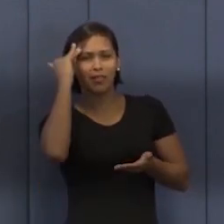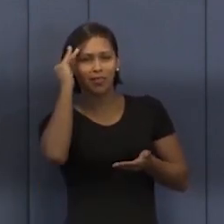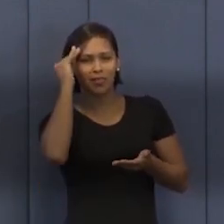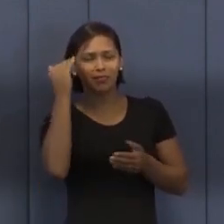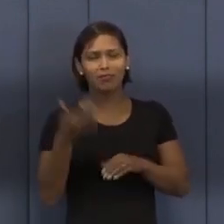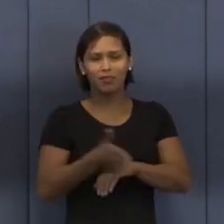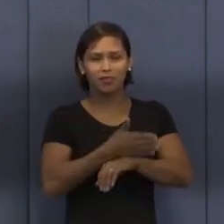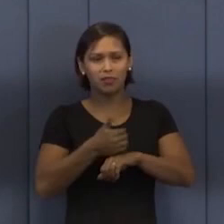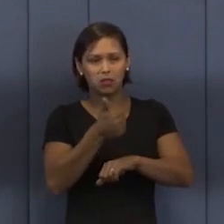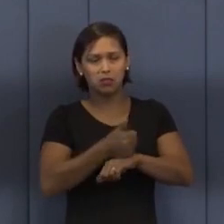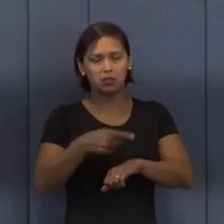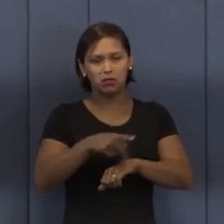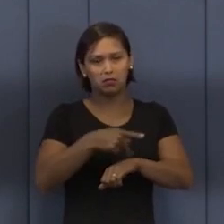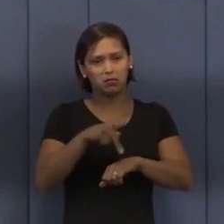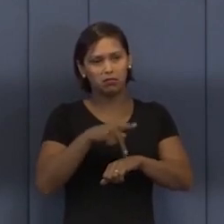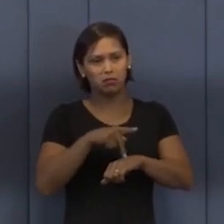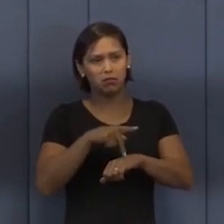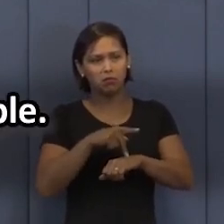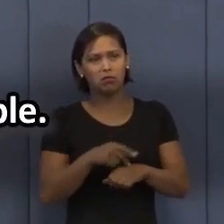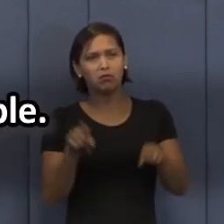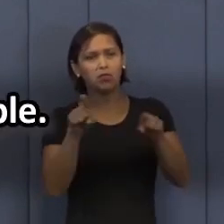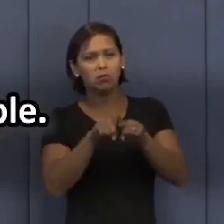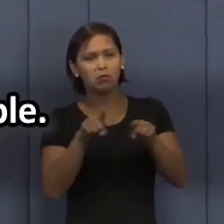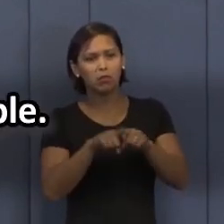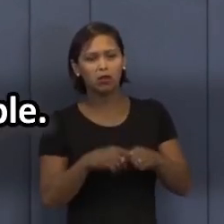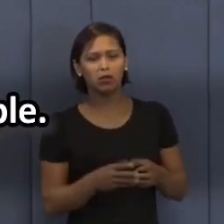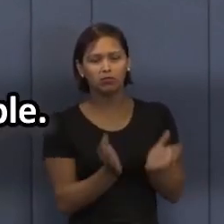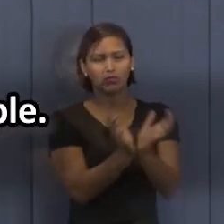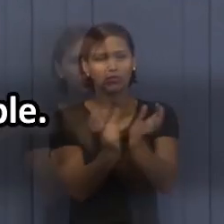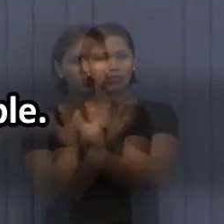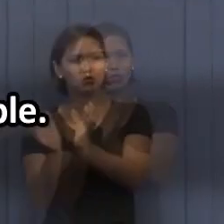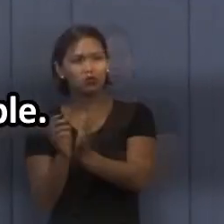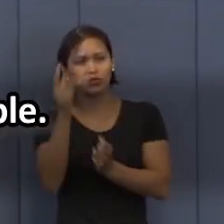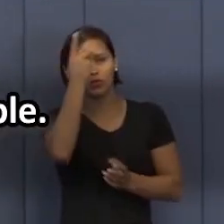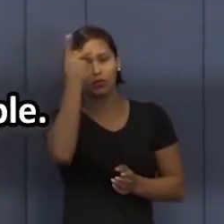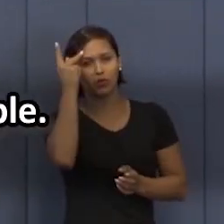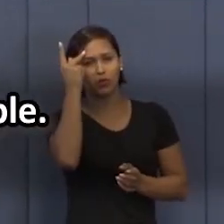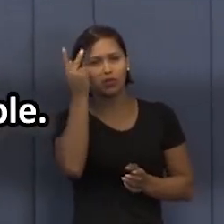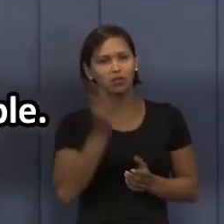para designar o conceito de nação, ao mesmo tempo o conceito de povo,